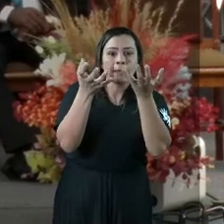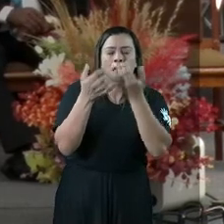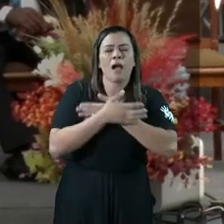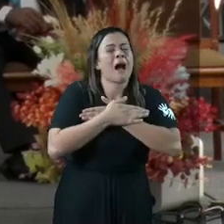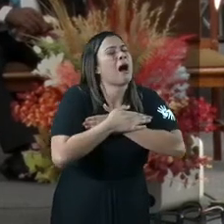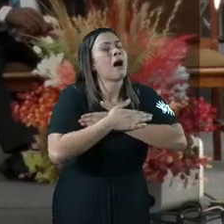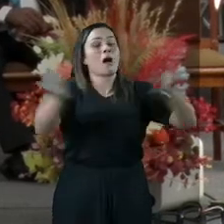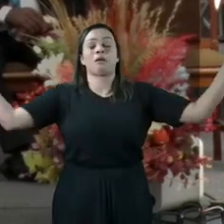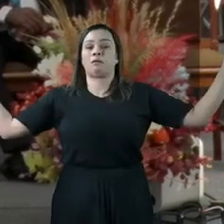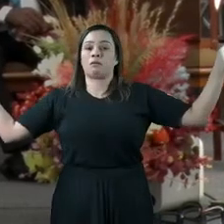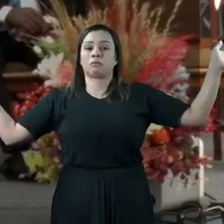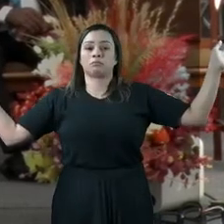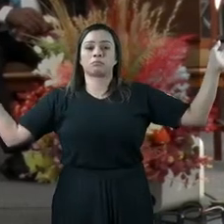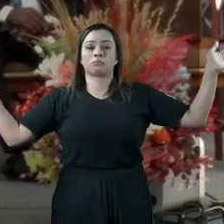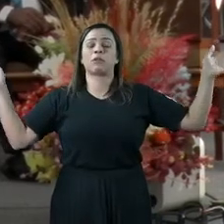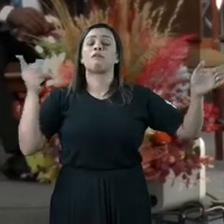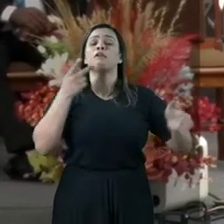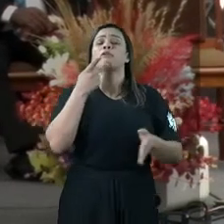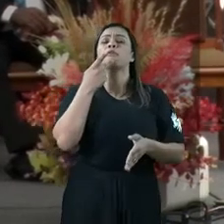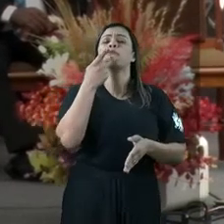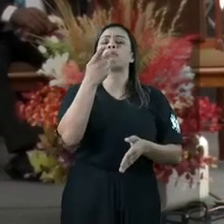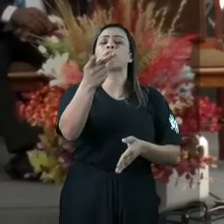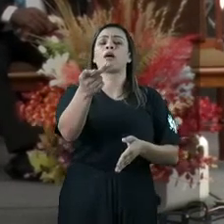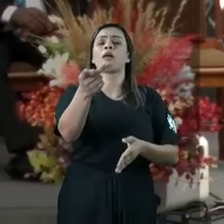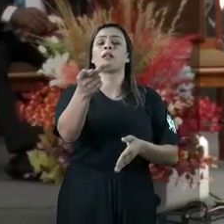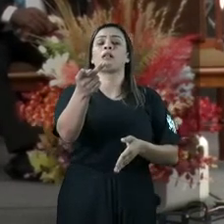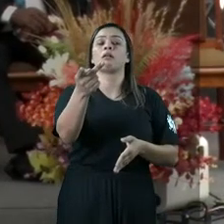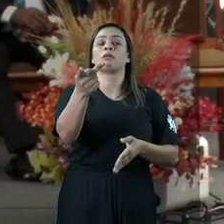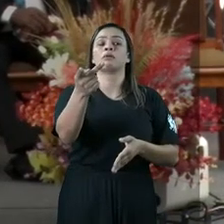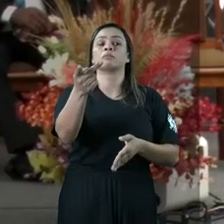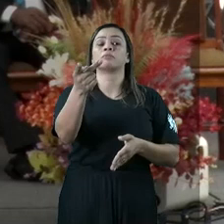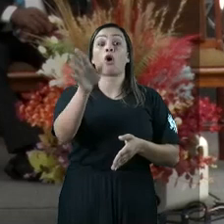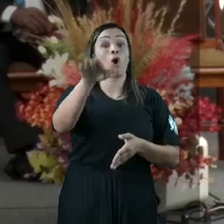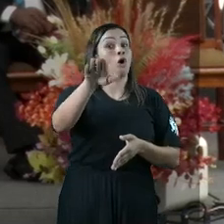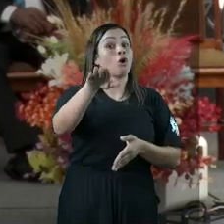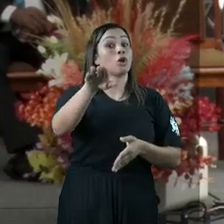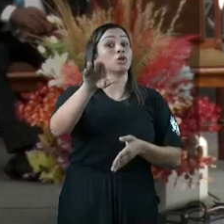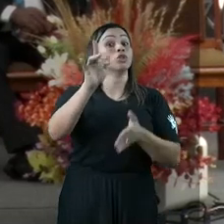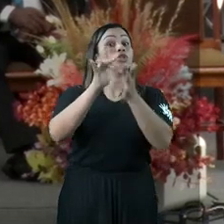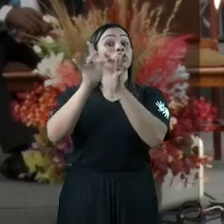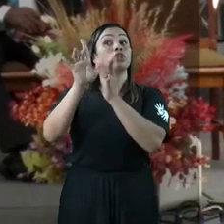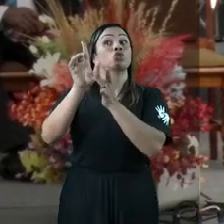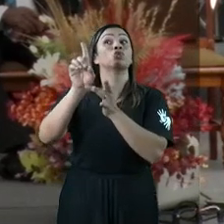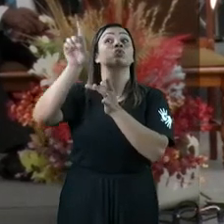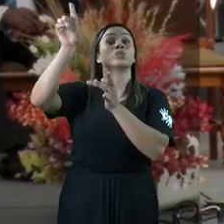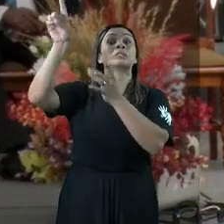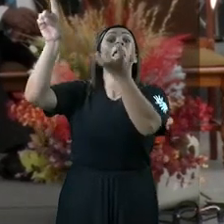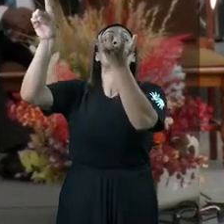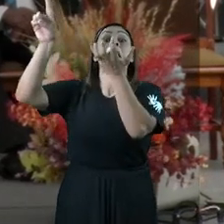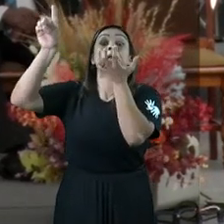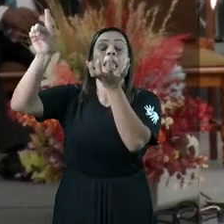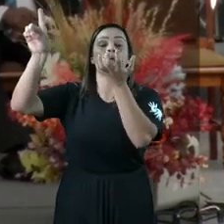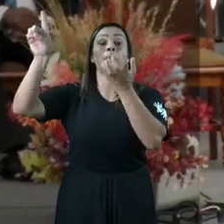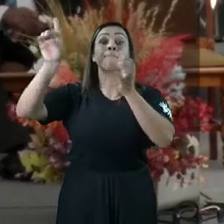entrar, e dizer assim: o mais interessado em entrar é ele. Mas o mais necessitado que ele entre